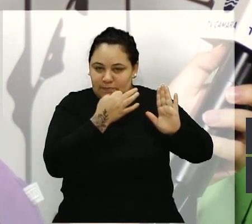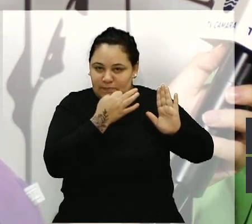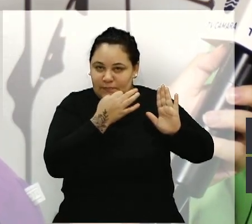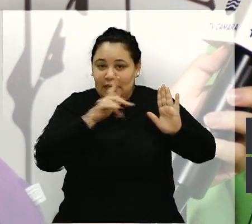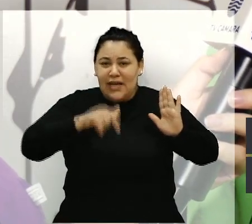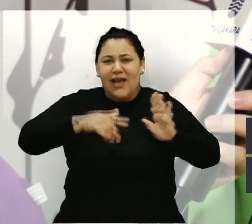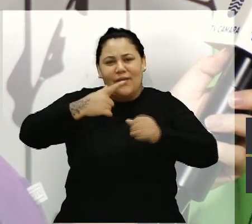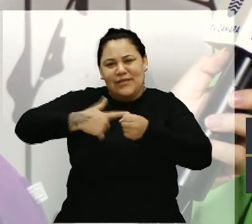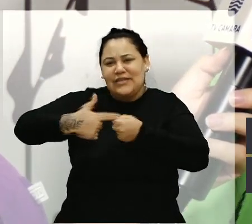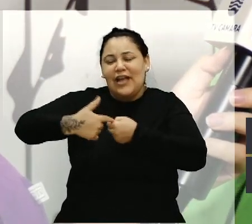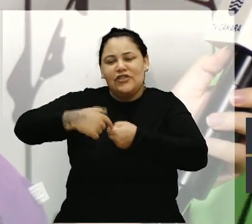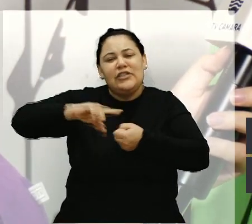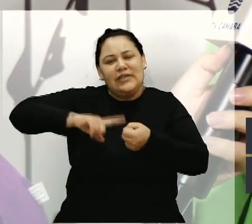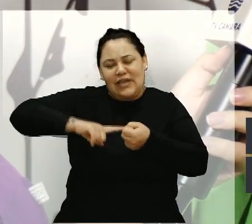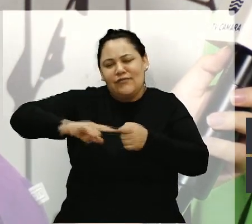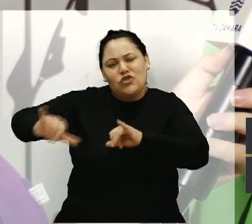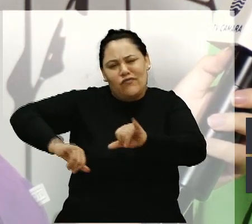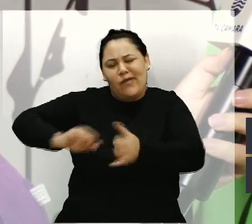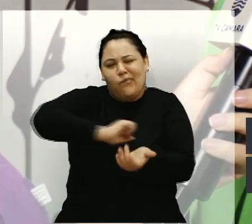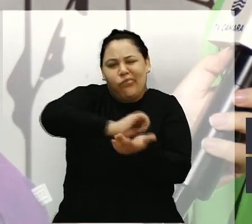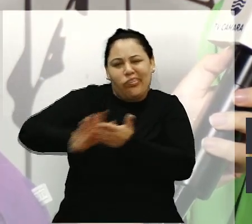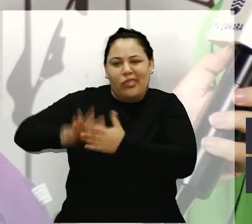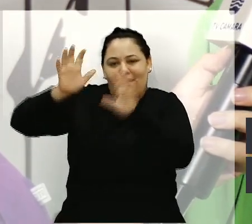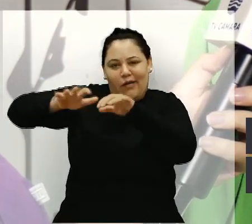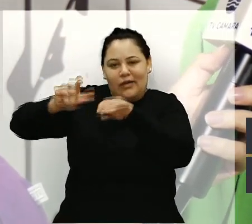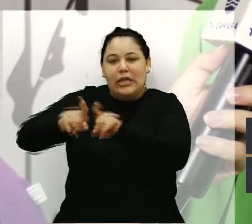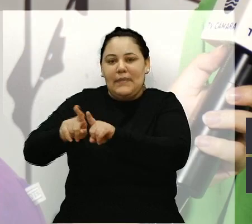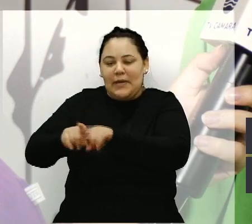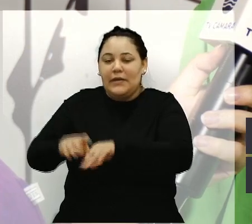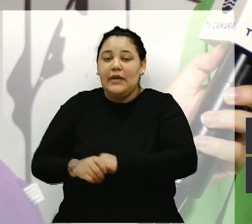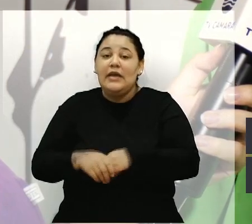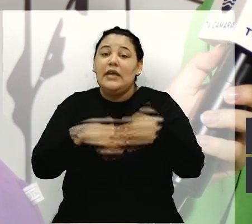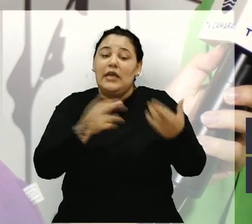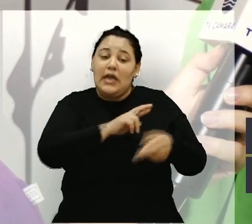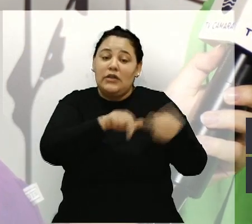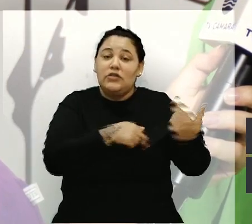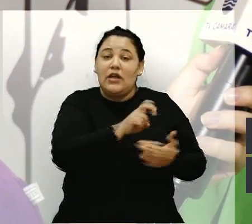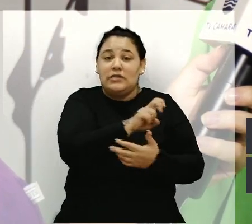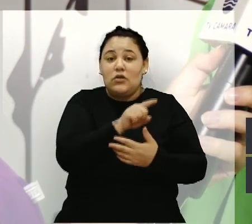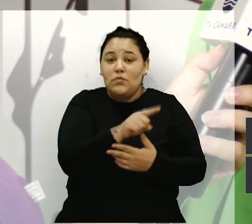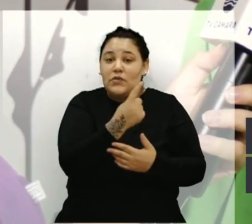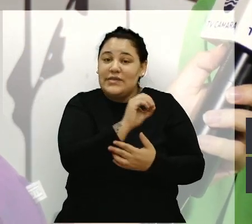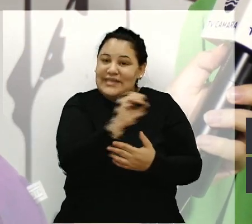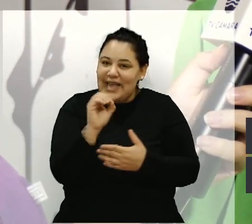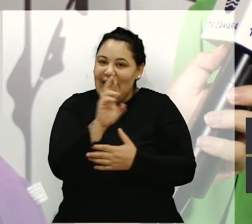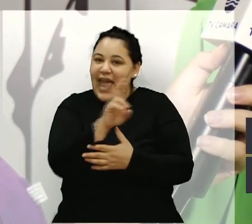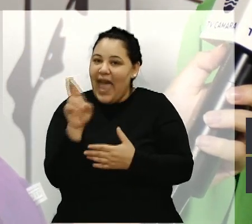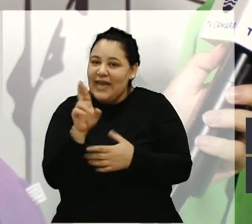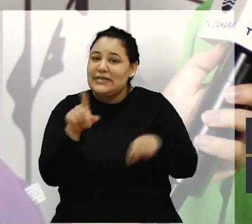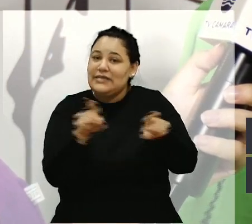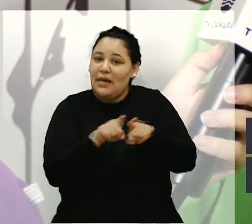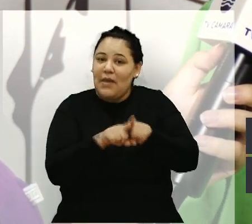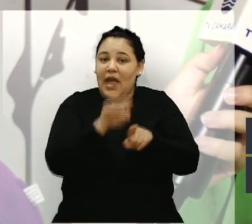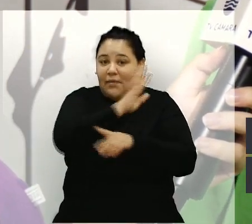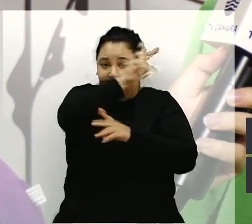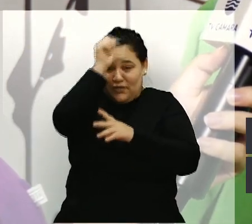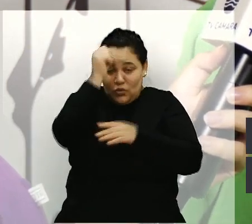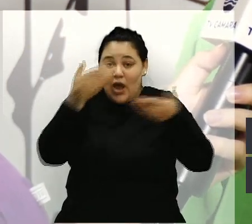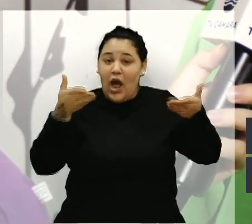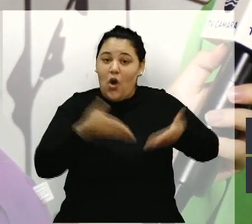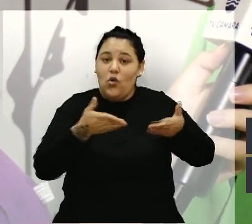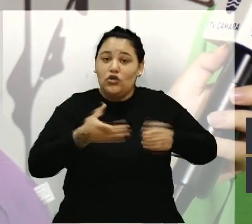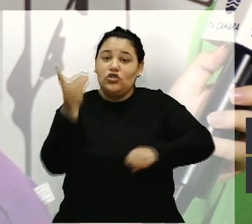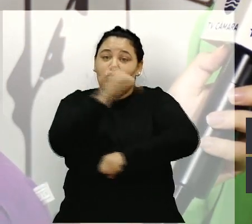uma cidade atingida. E a questão dos R$ 5.100 também, a Prefeitura, a partir de hoje, do